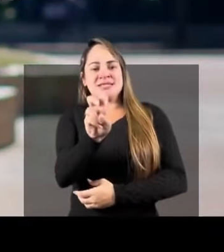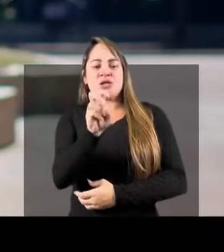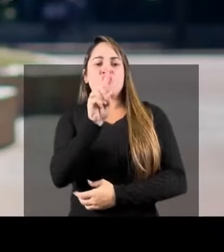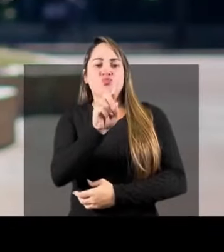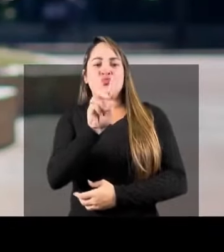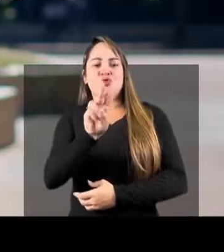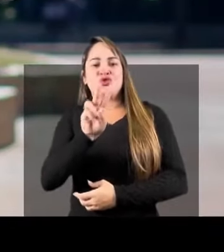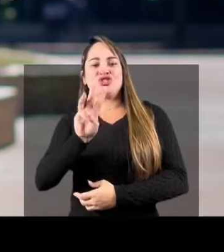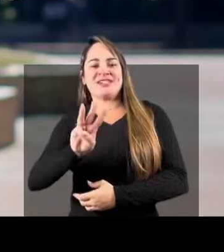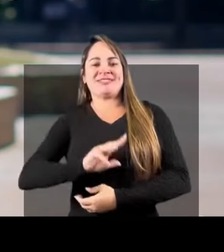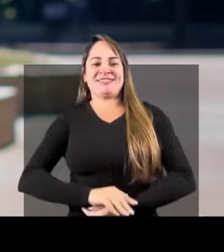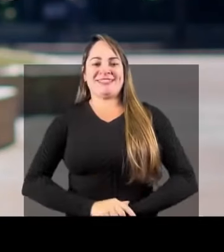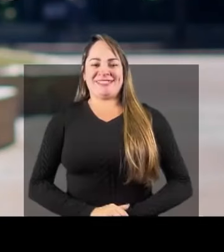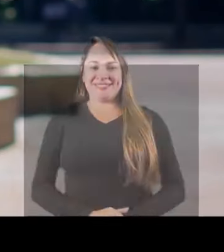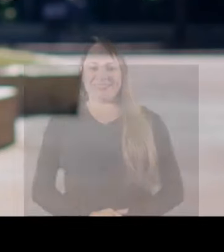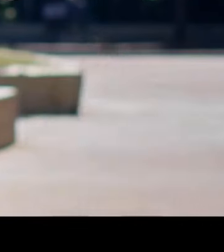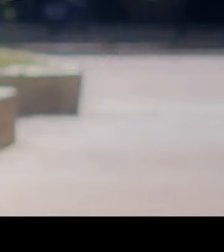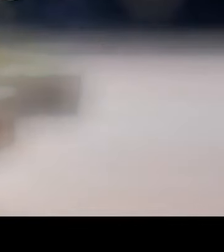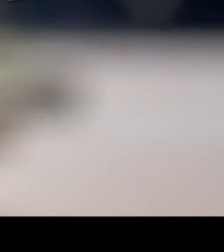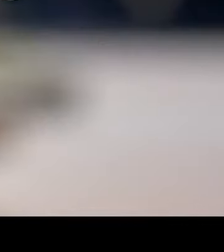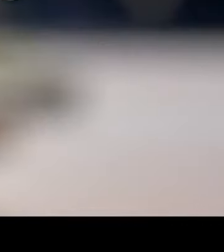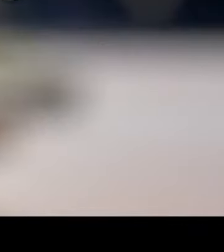65123.